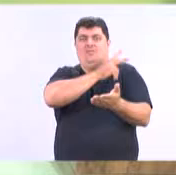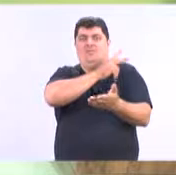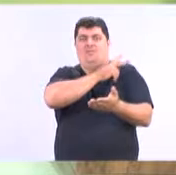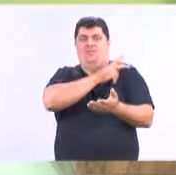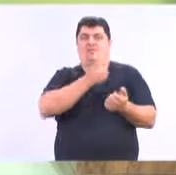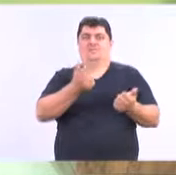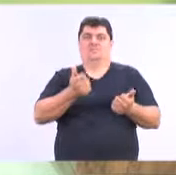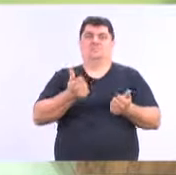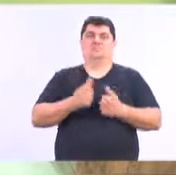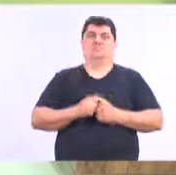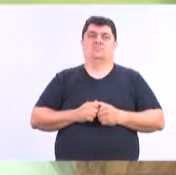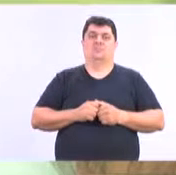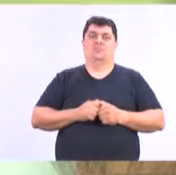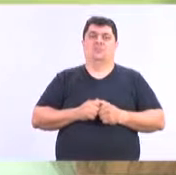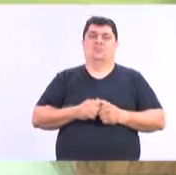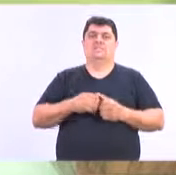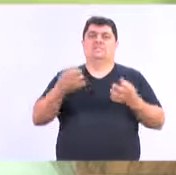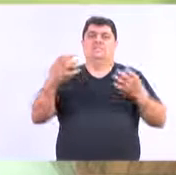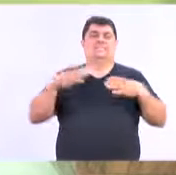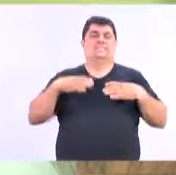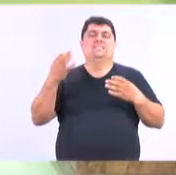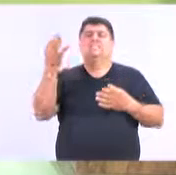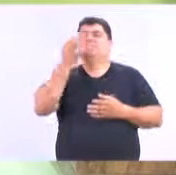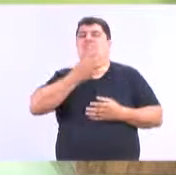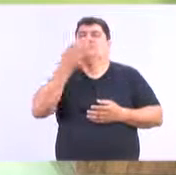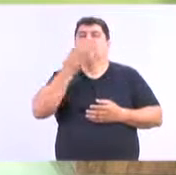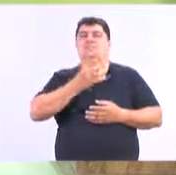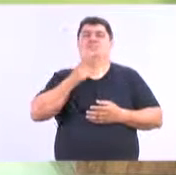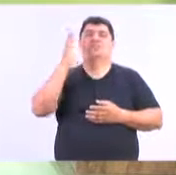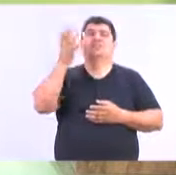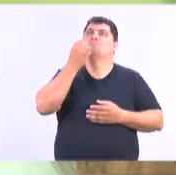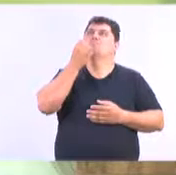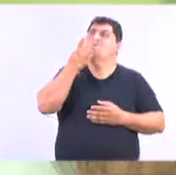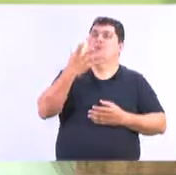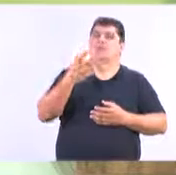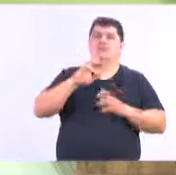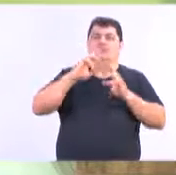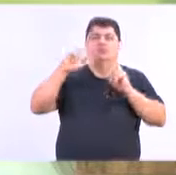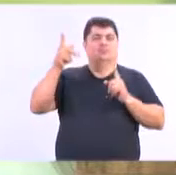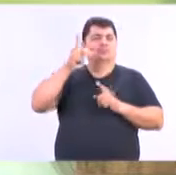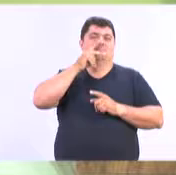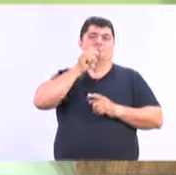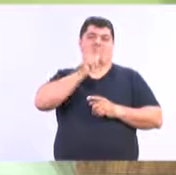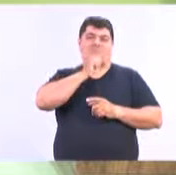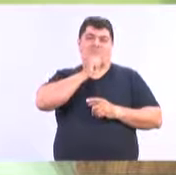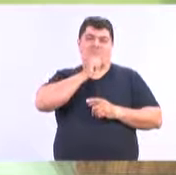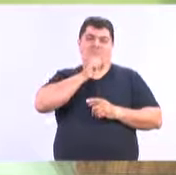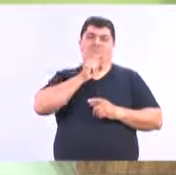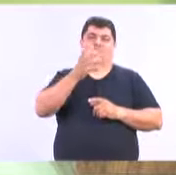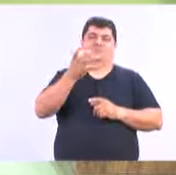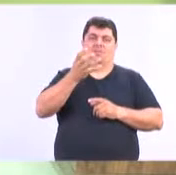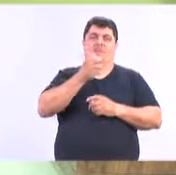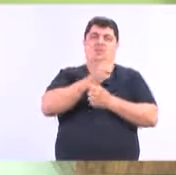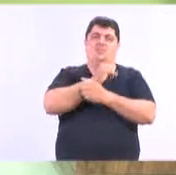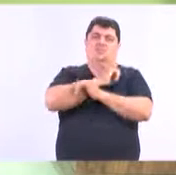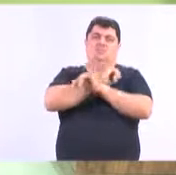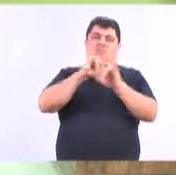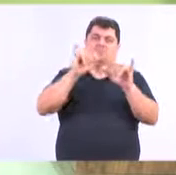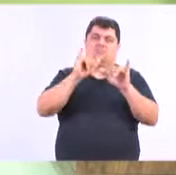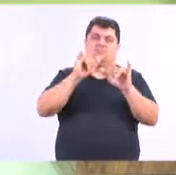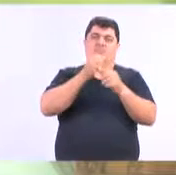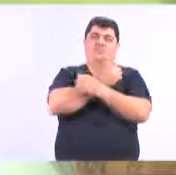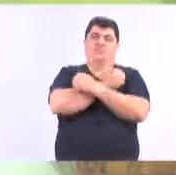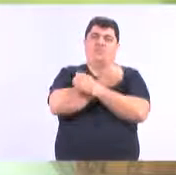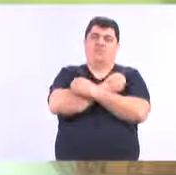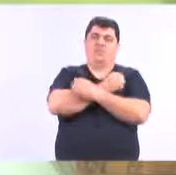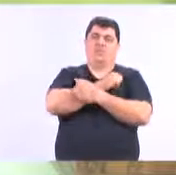de Vilhena. Vilhena é uma cidade maravilhosa, clima super agradável, diferente um pouquinho de Porto Velho. Quero mandar também um abraço para o